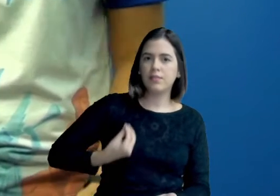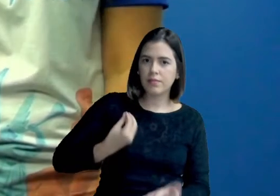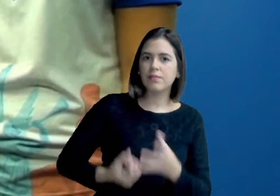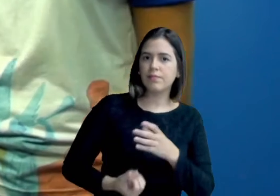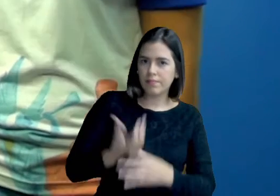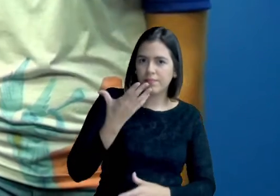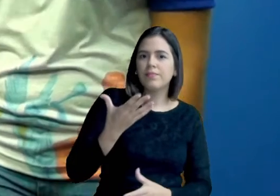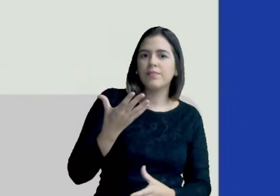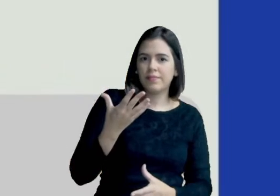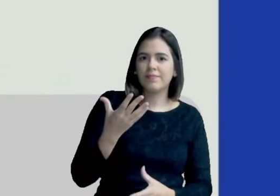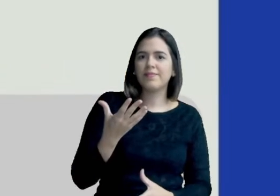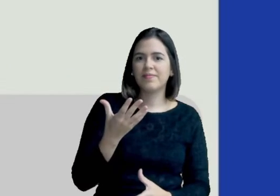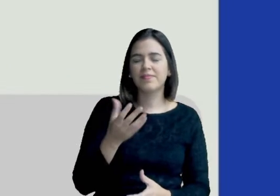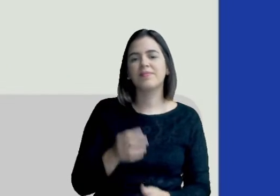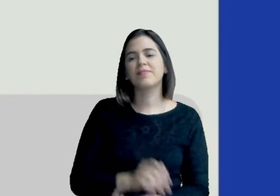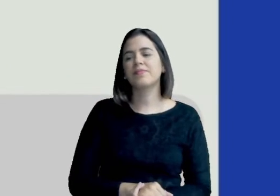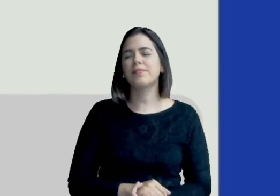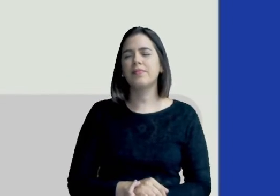nesse gênero.